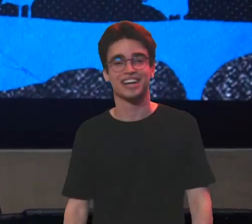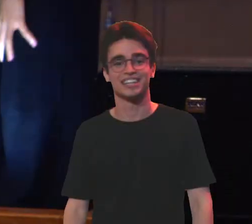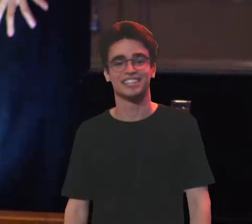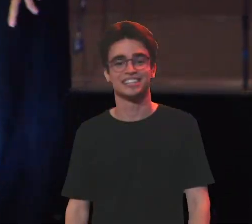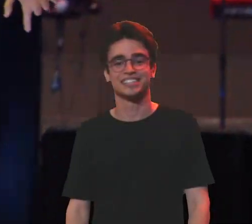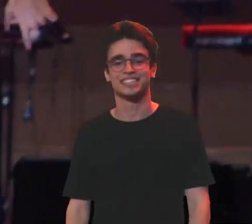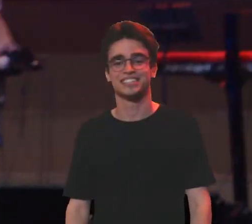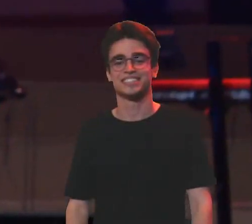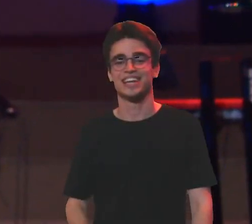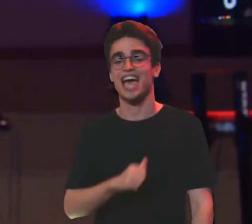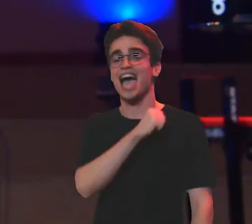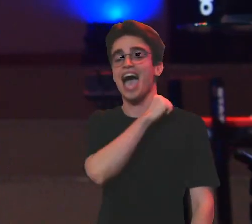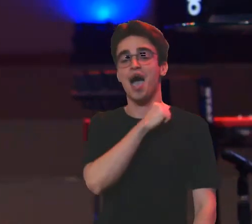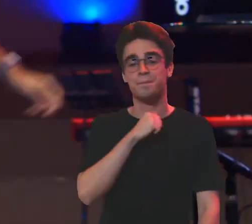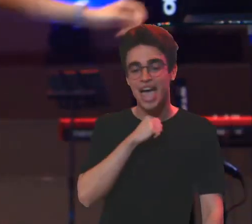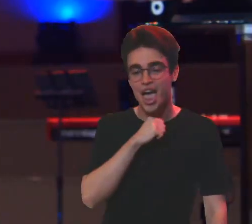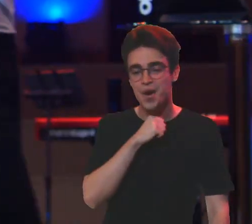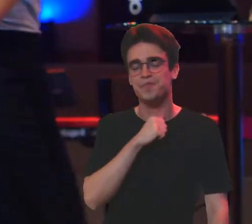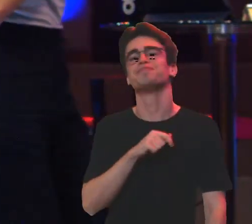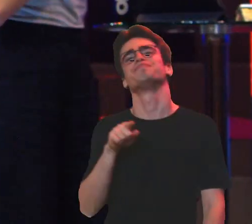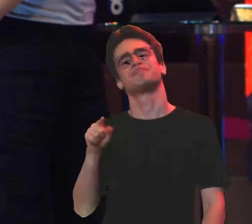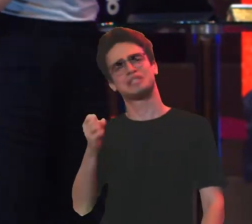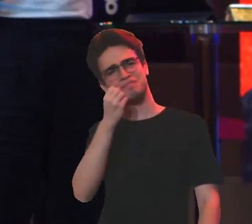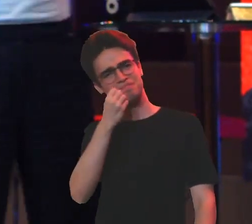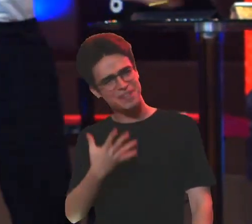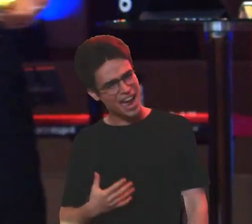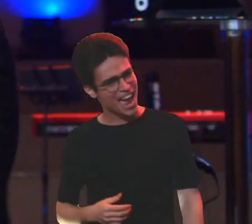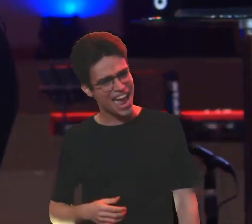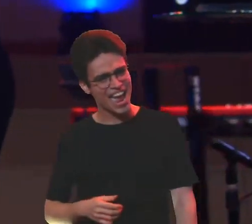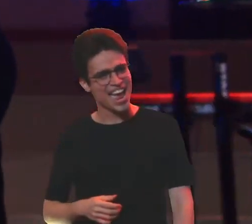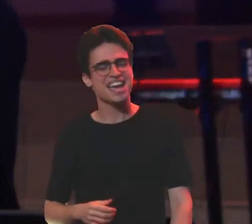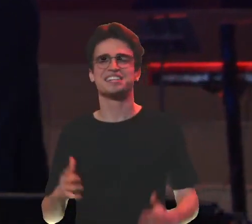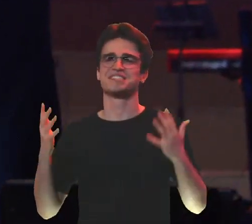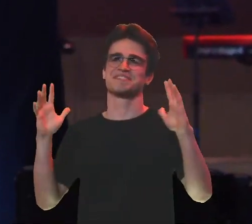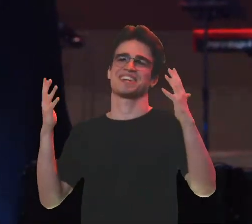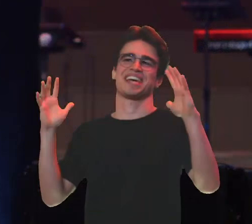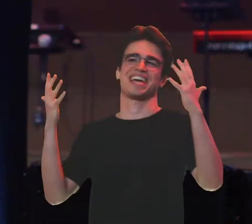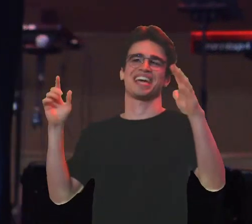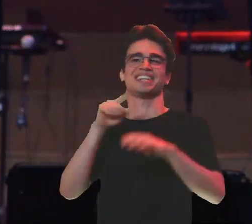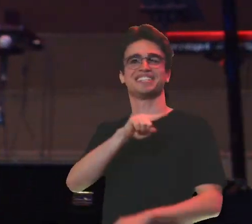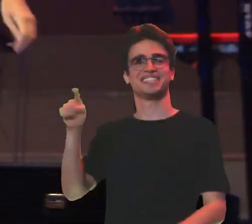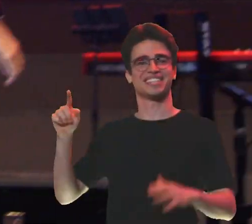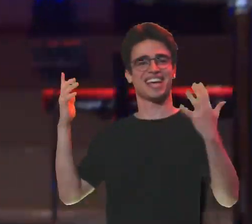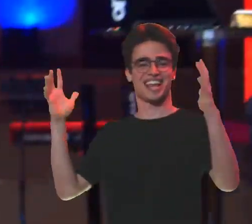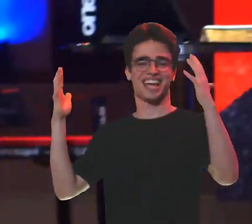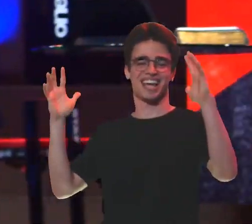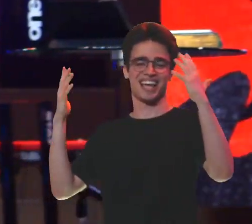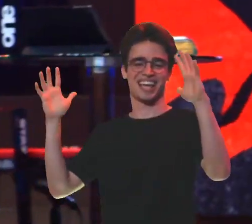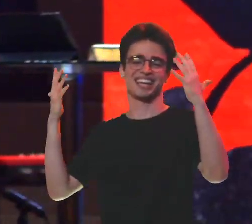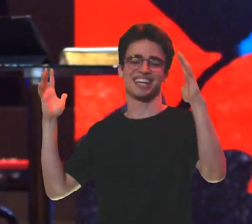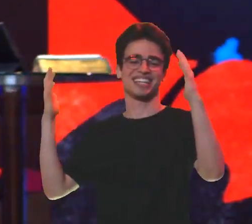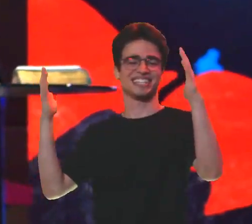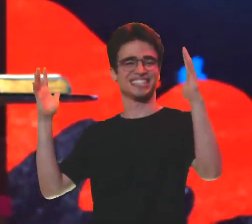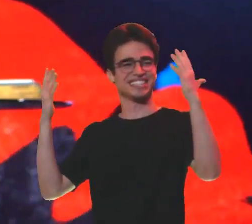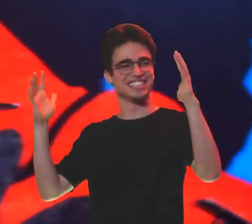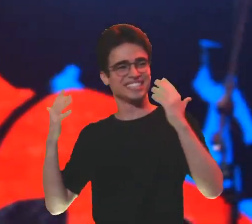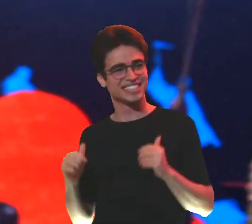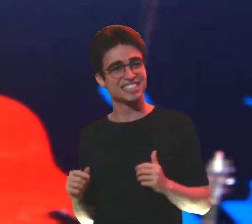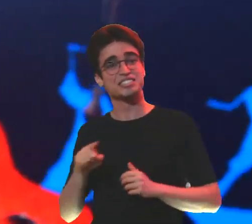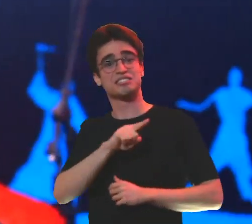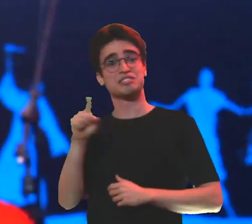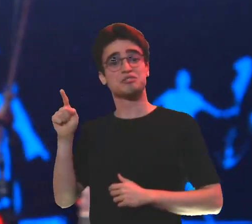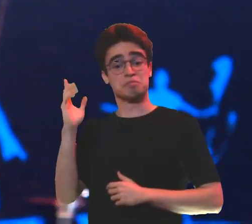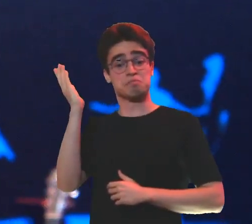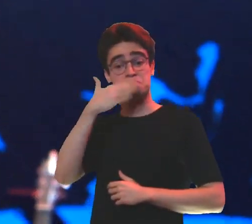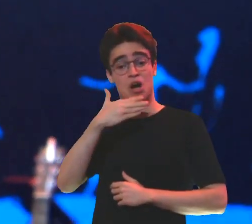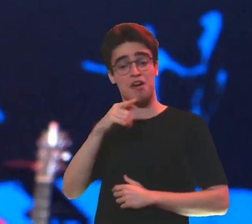Abel, muito bem, gente. Parabéns, uma salva de palmas para esse povo. A prova de que